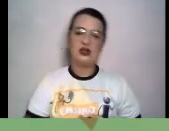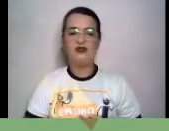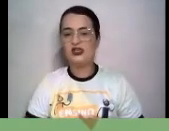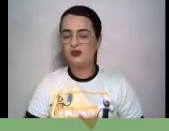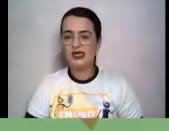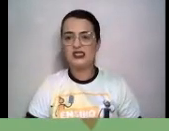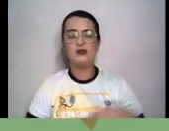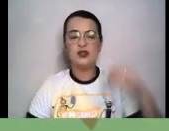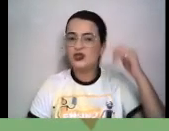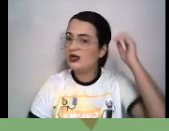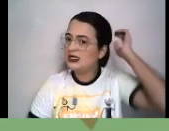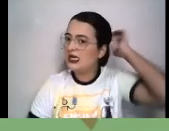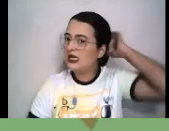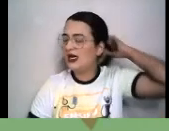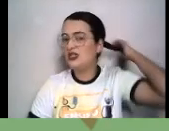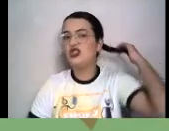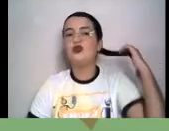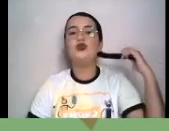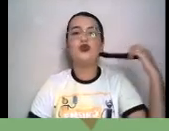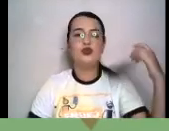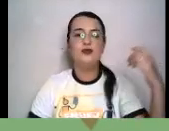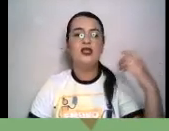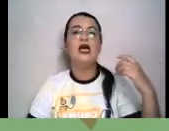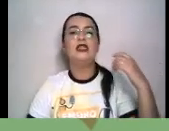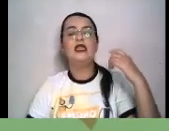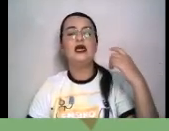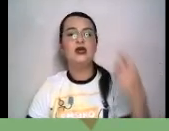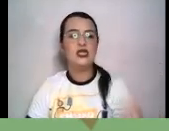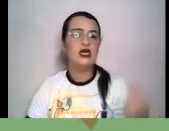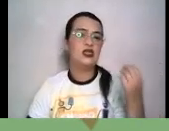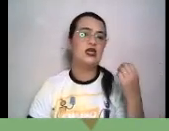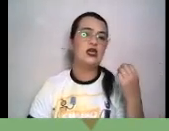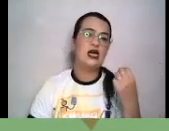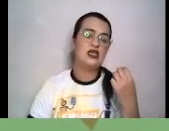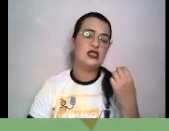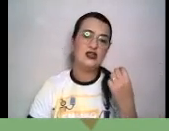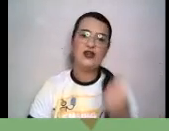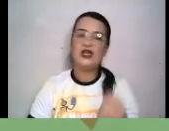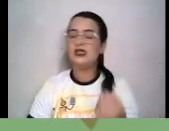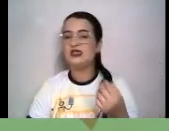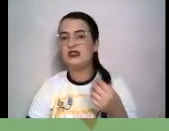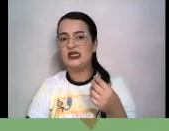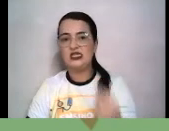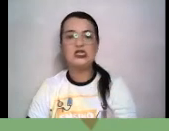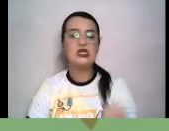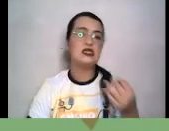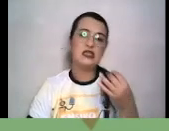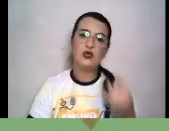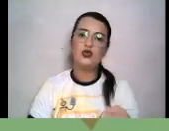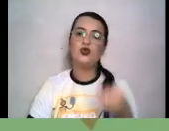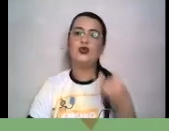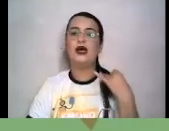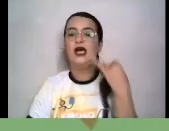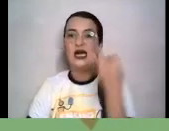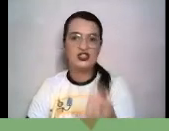religiões, né? Vários países, as pessoas não aceitam a religião do outro, não entendem essa diferença nas etnias,